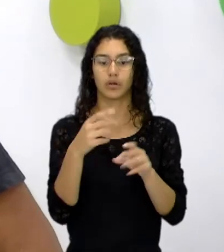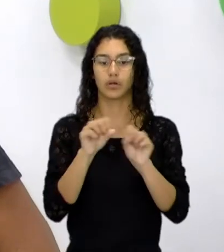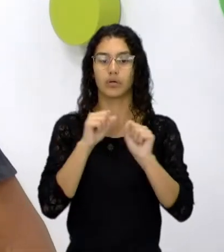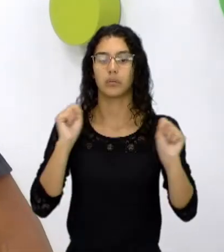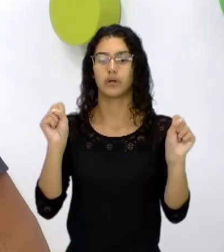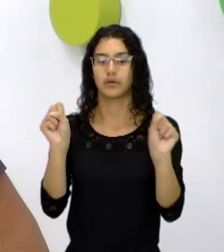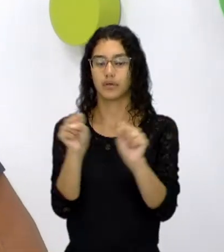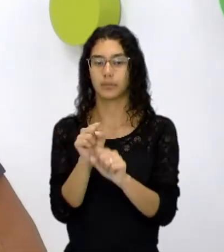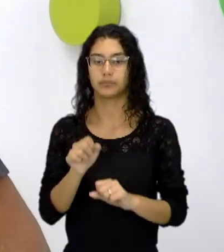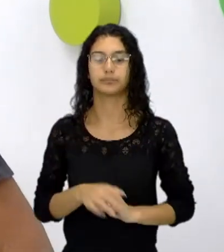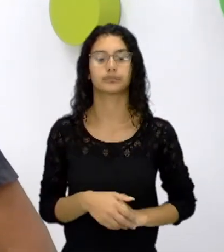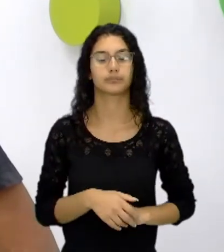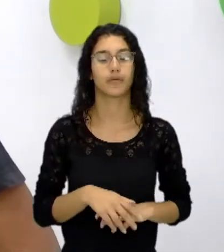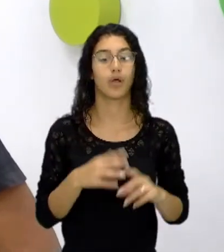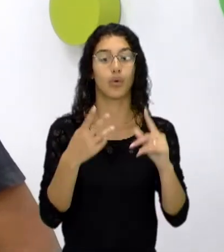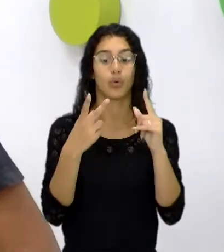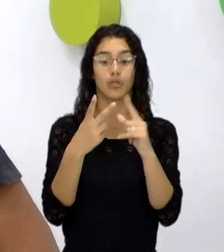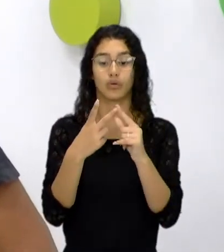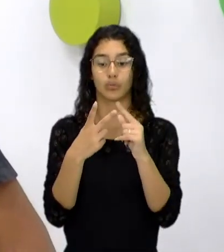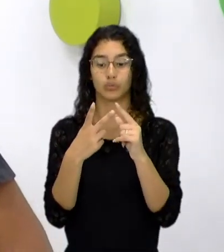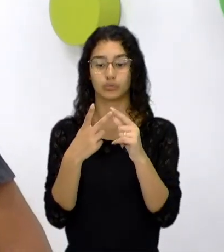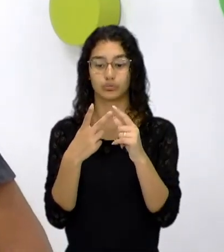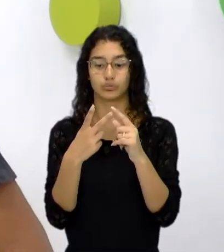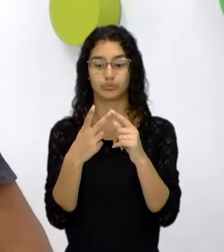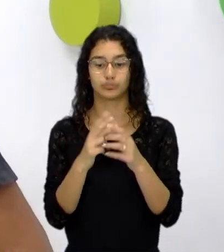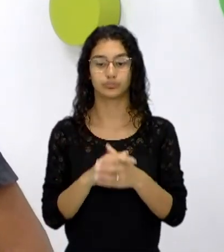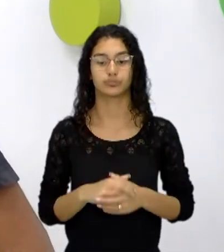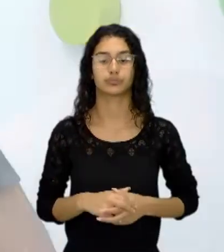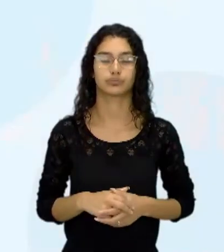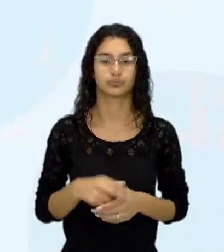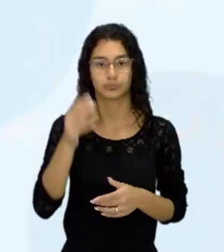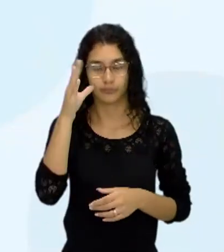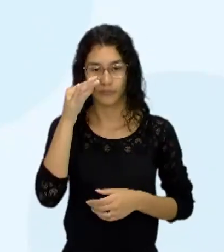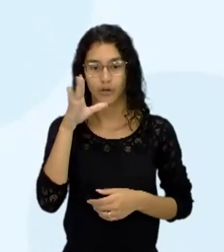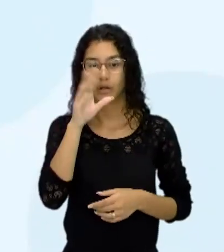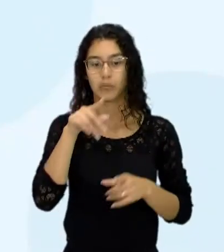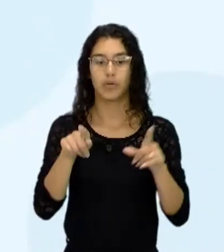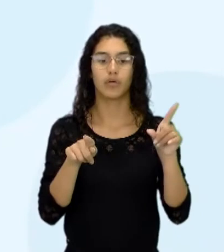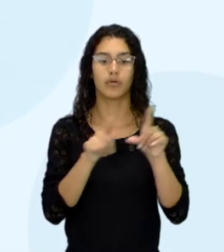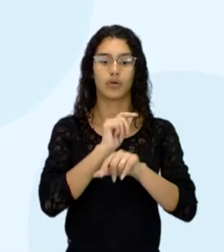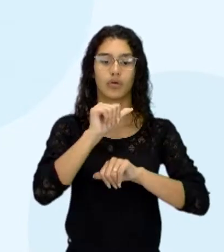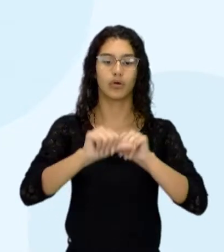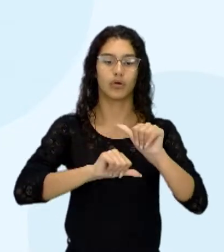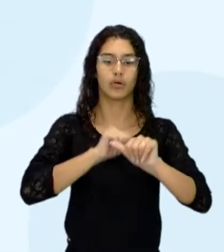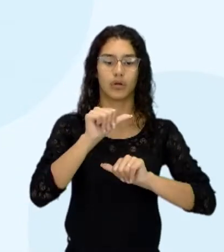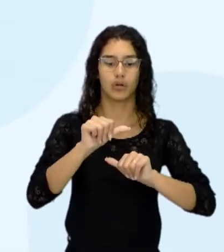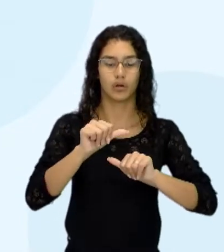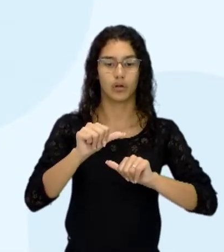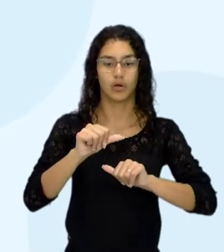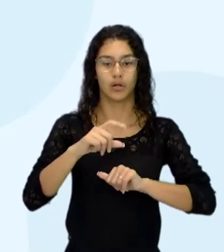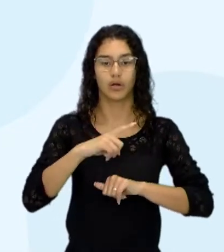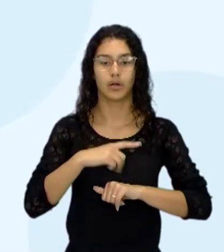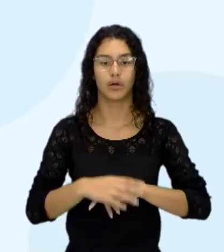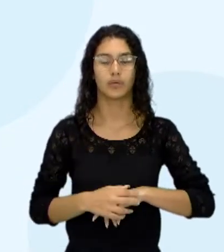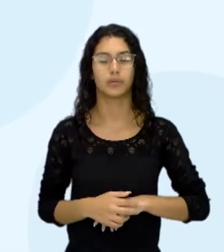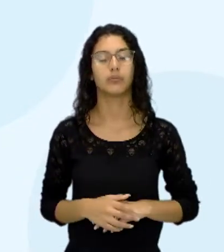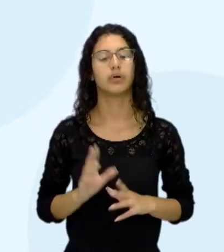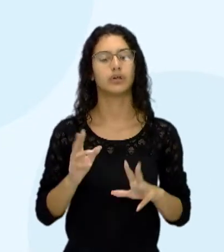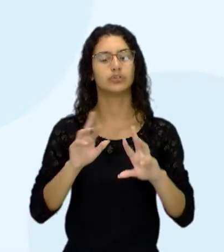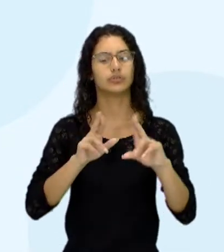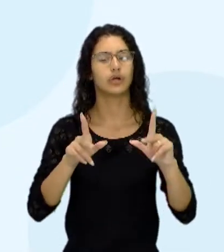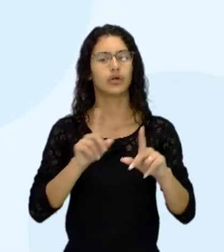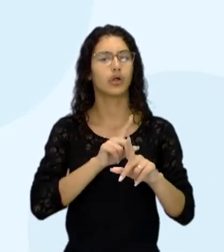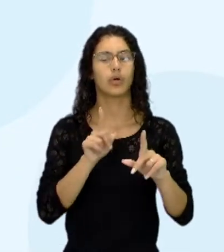sistematização. O segundo tema, olha que interessante, também falar de mudança climática, mas olha a abordagem que diferente. Não